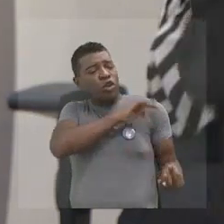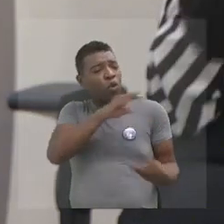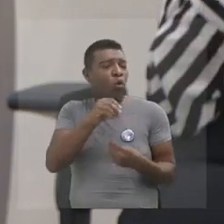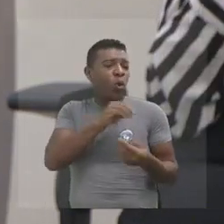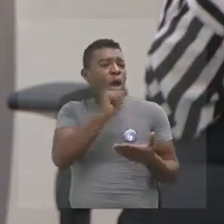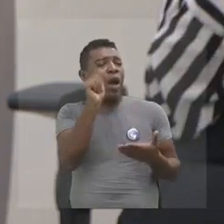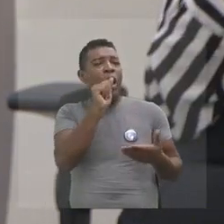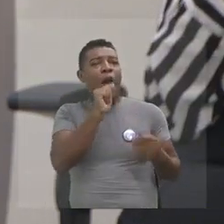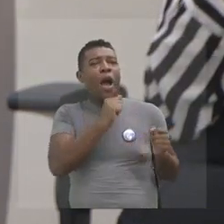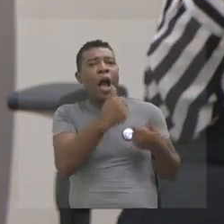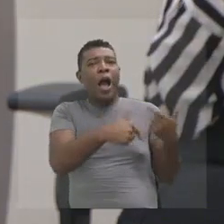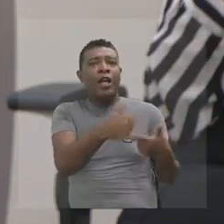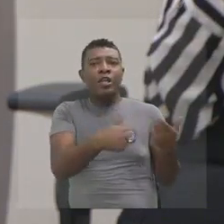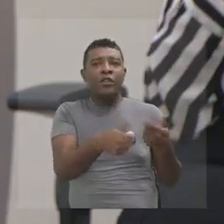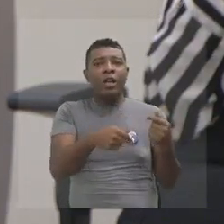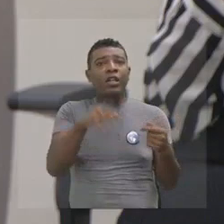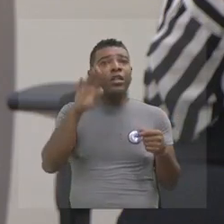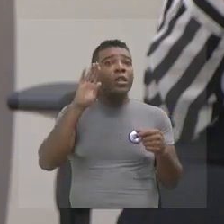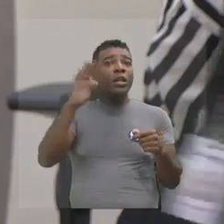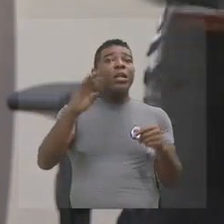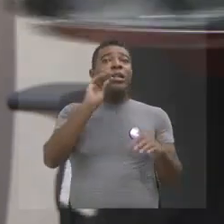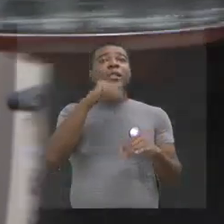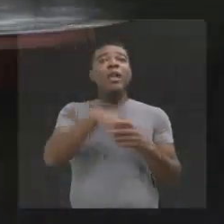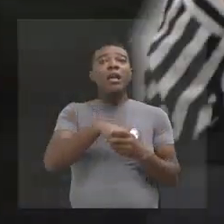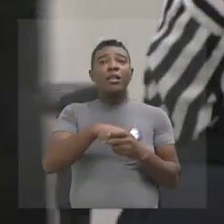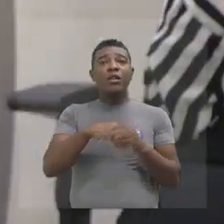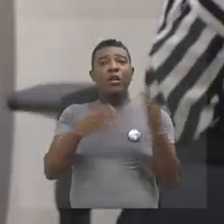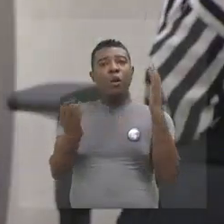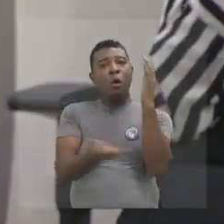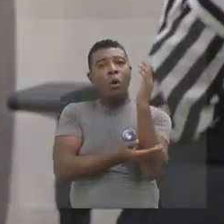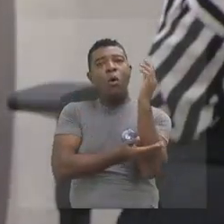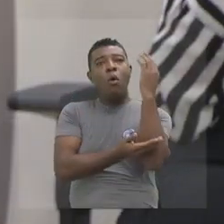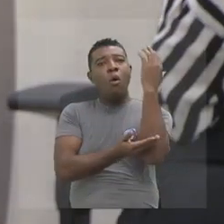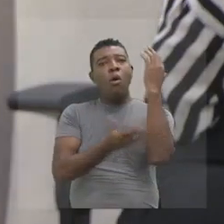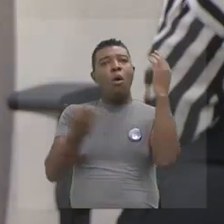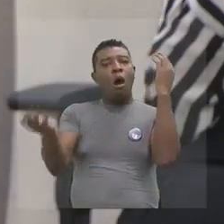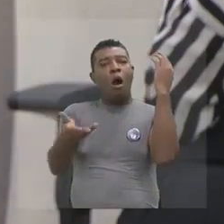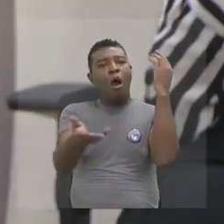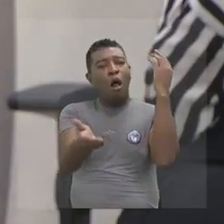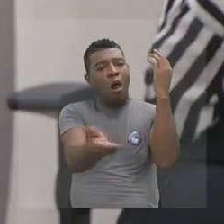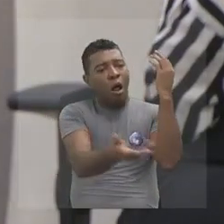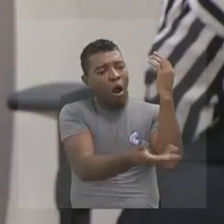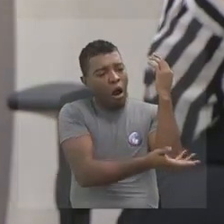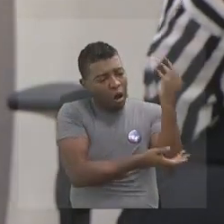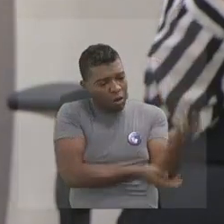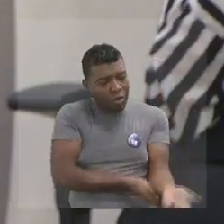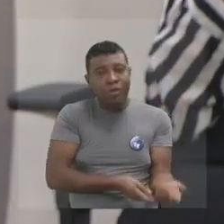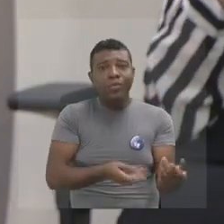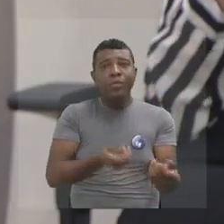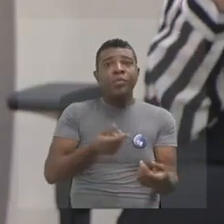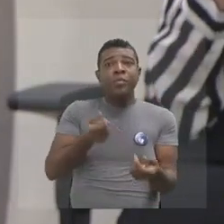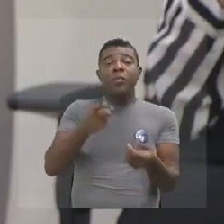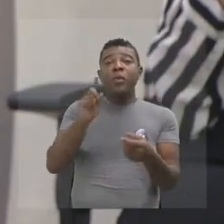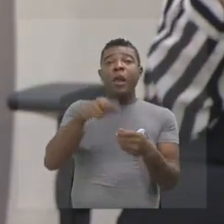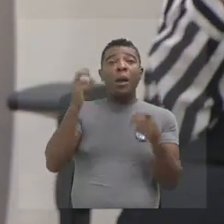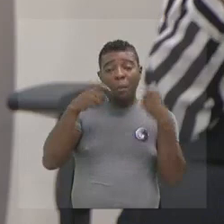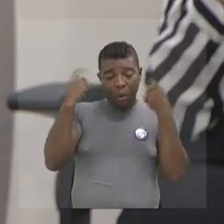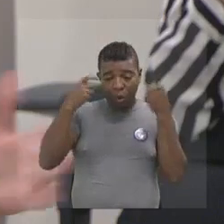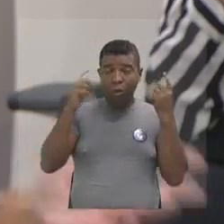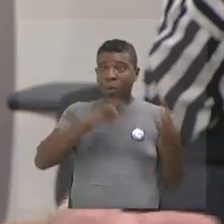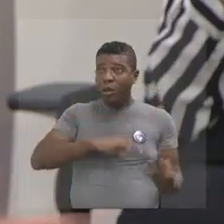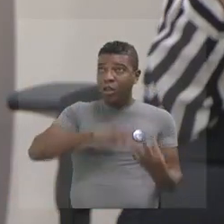especialmente sobre desmatamento né o desmatamento de fato preocupa todo o Brasil não apenas o estado de Minas Gerais